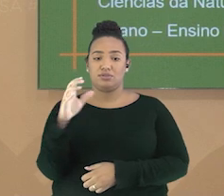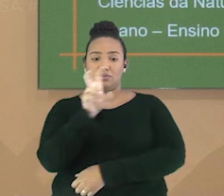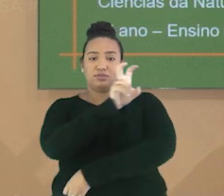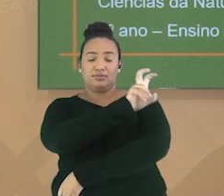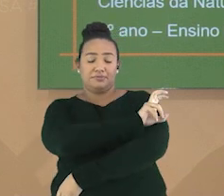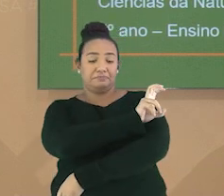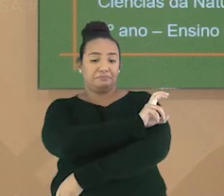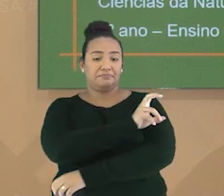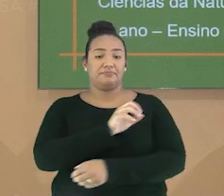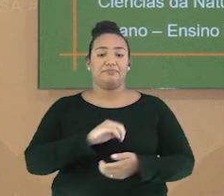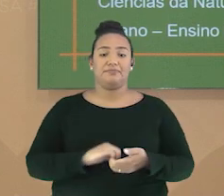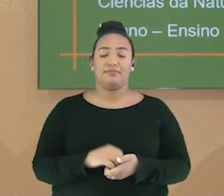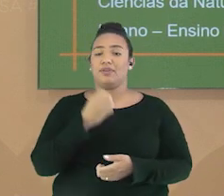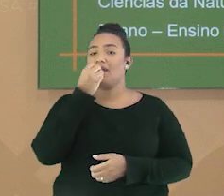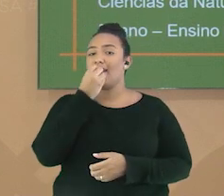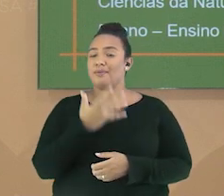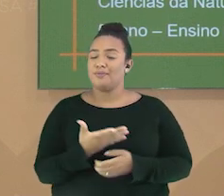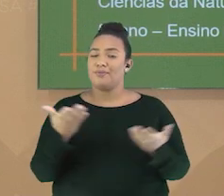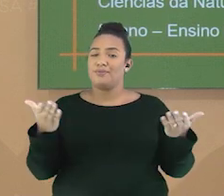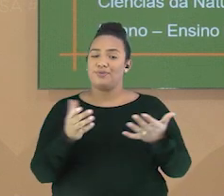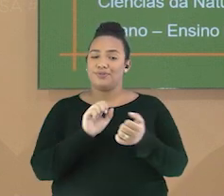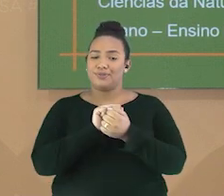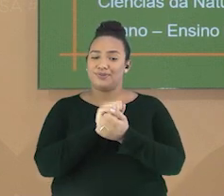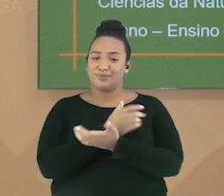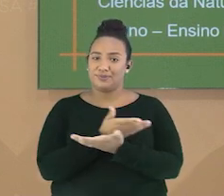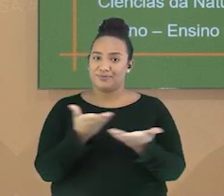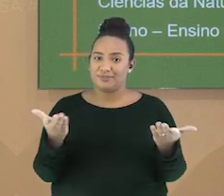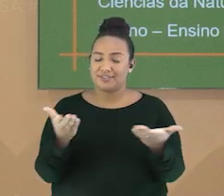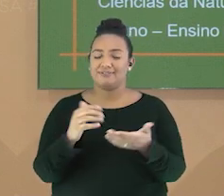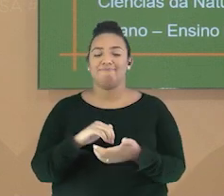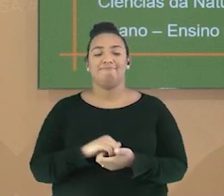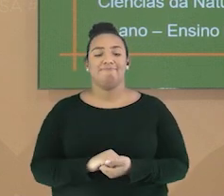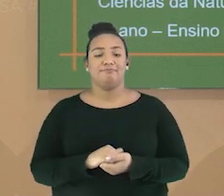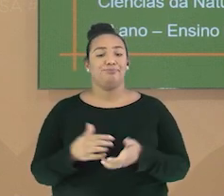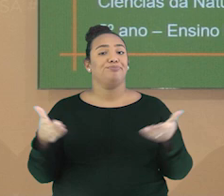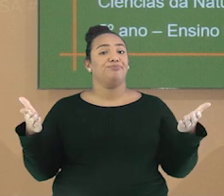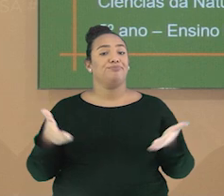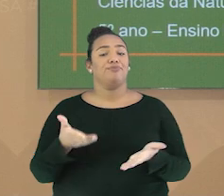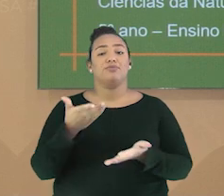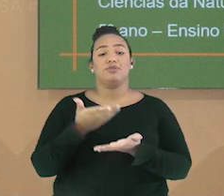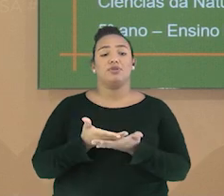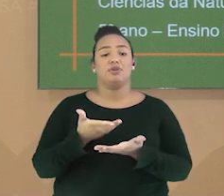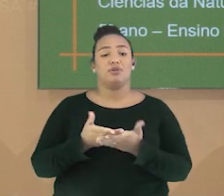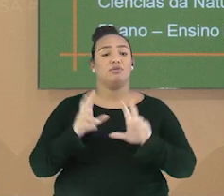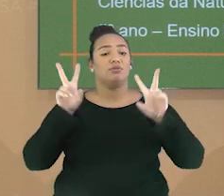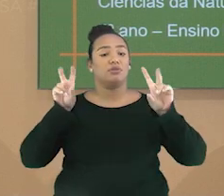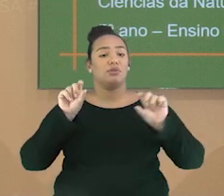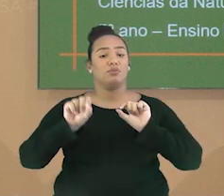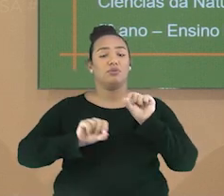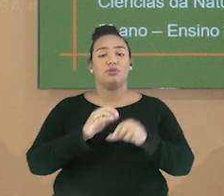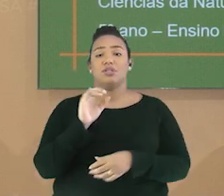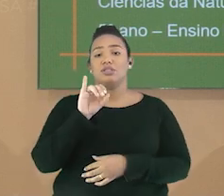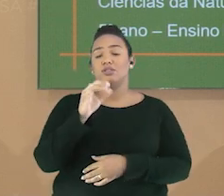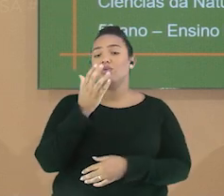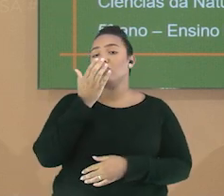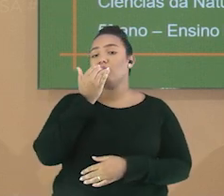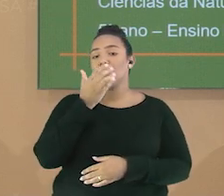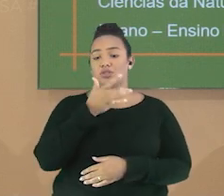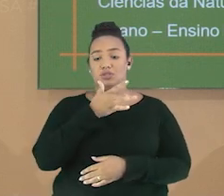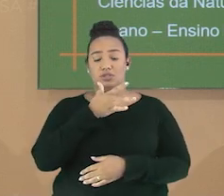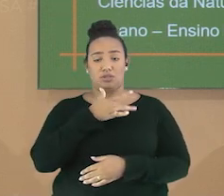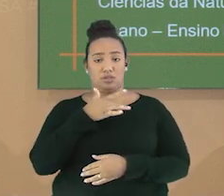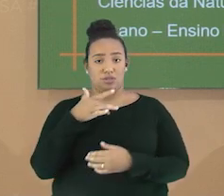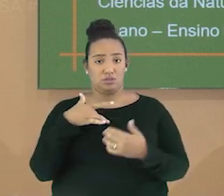E é muito bom estar aqui com vocês. E hoje, a nossa aula é sobre os benefícios da alimentação saudável.